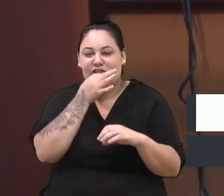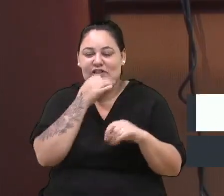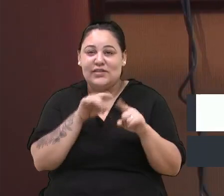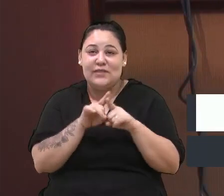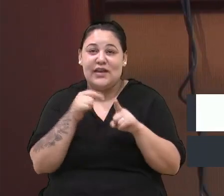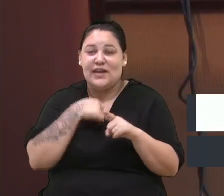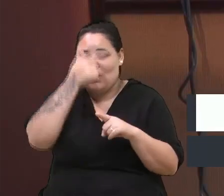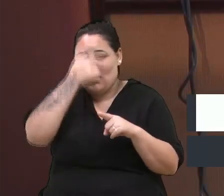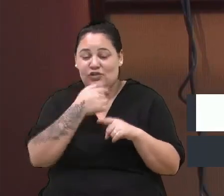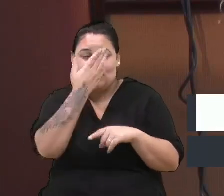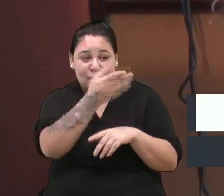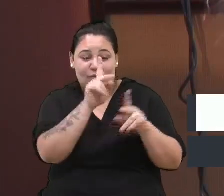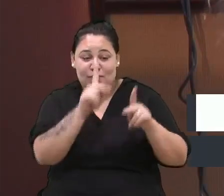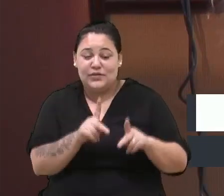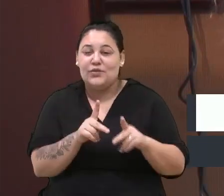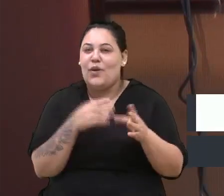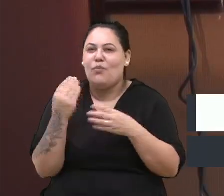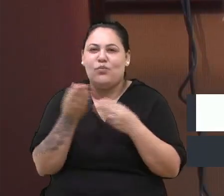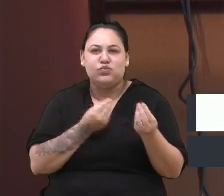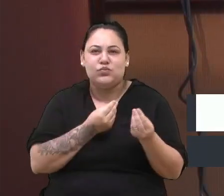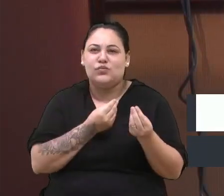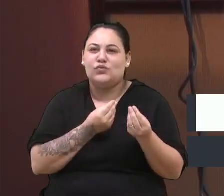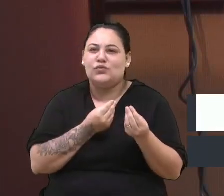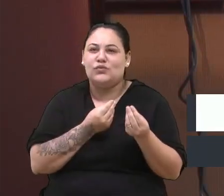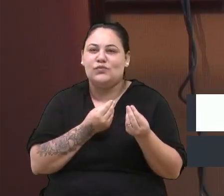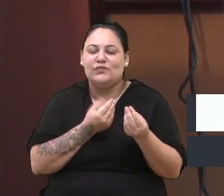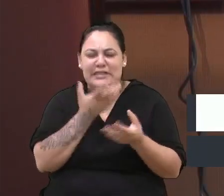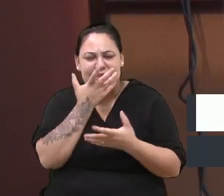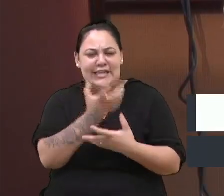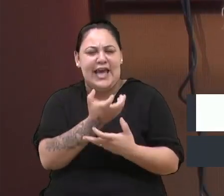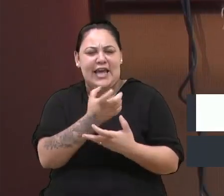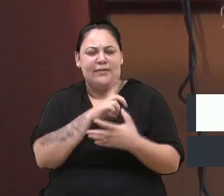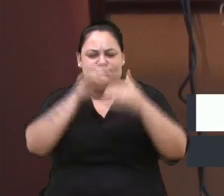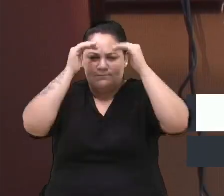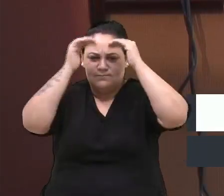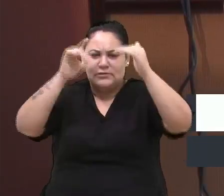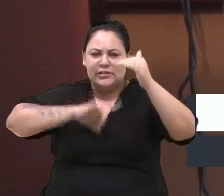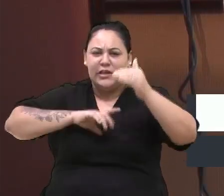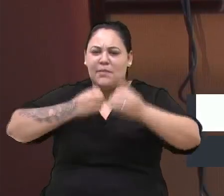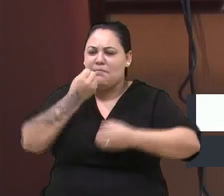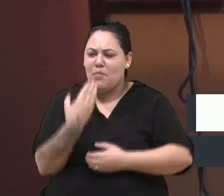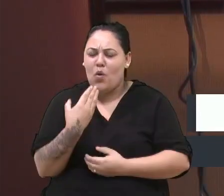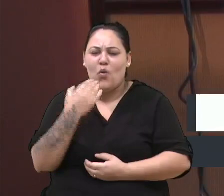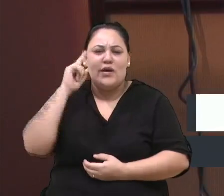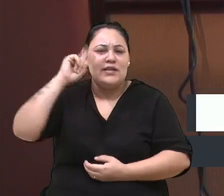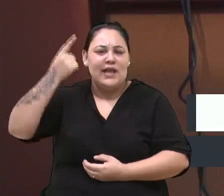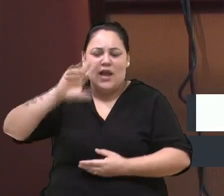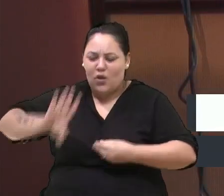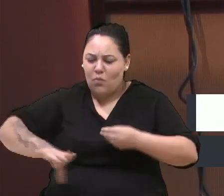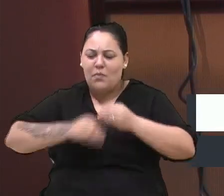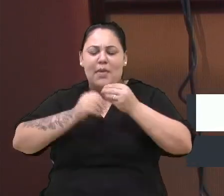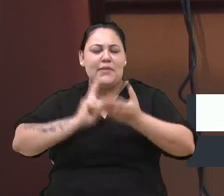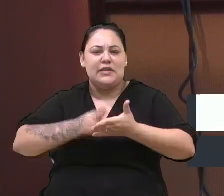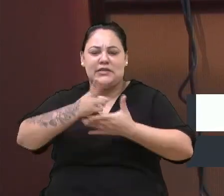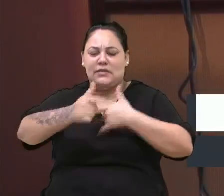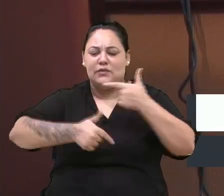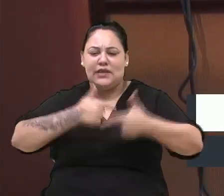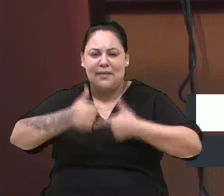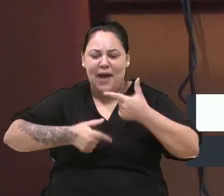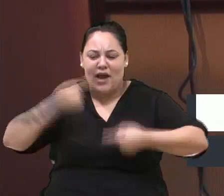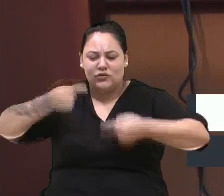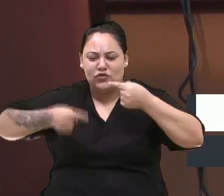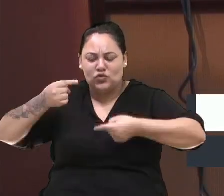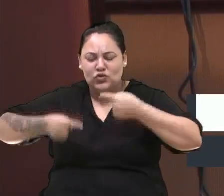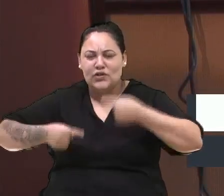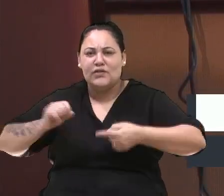senhor é uma pessoa muito sensata, uma pessoa que traz boas ideias, né, que complementa sempre as nossas discussões e